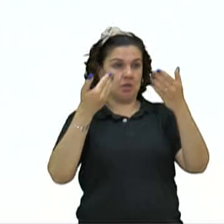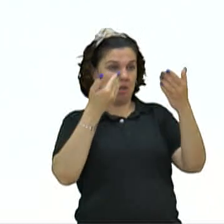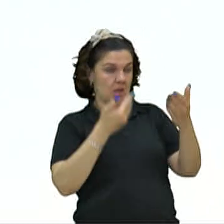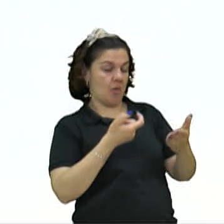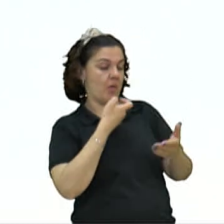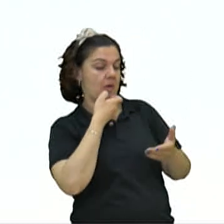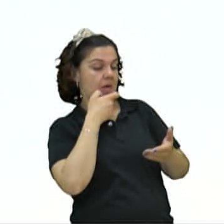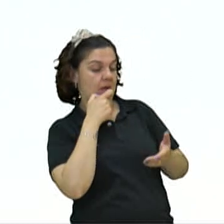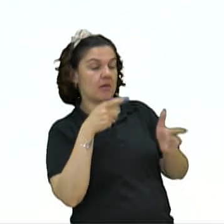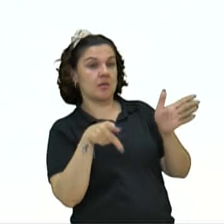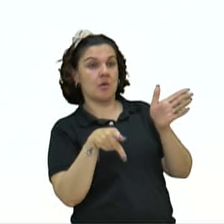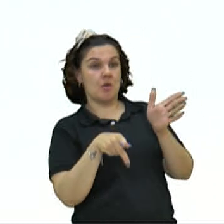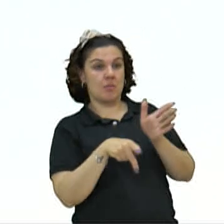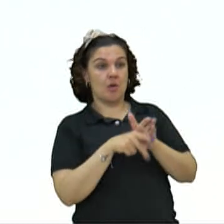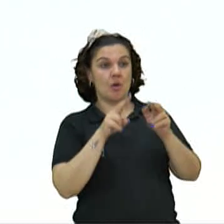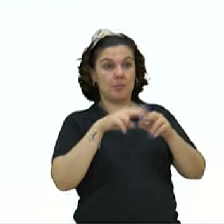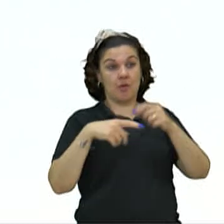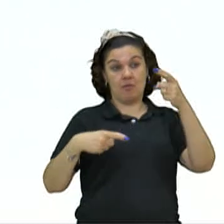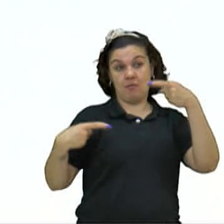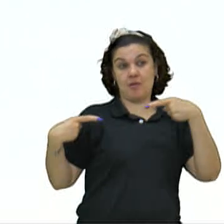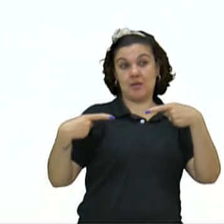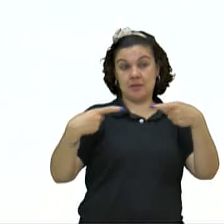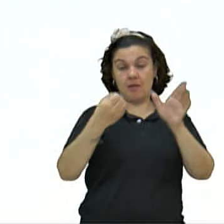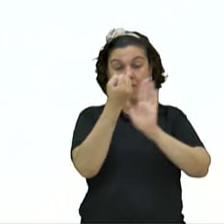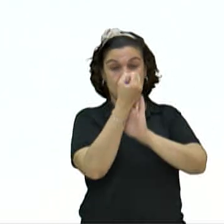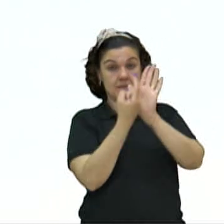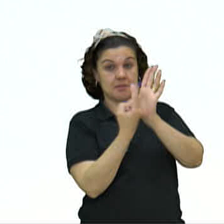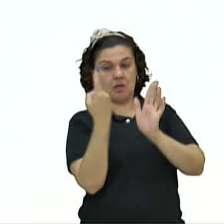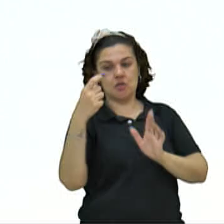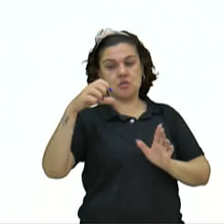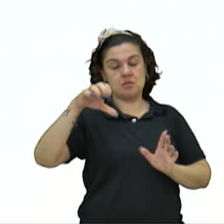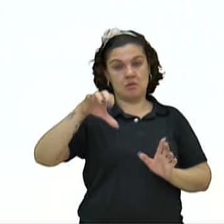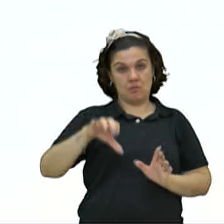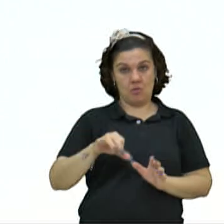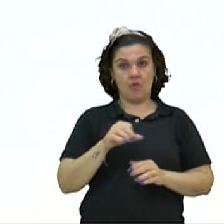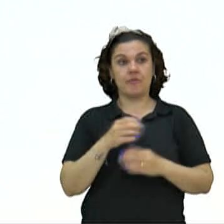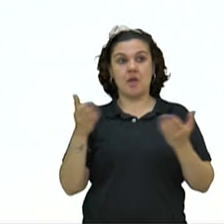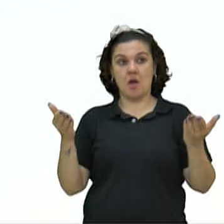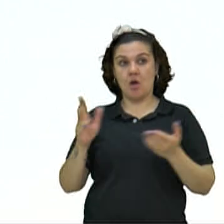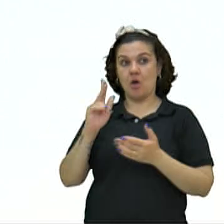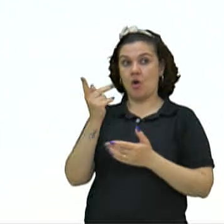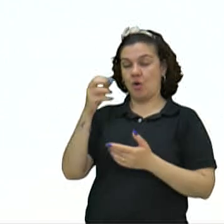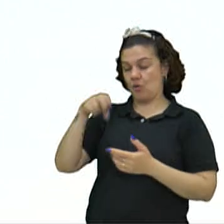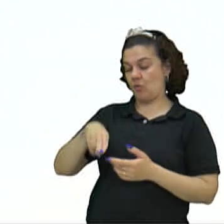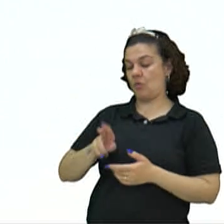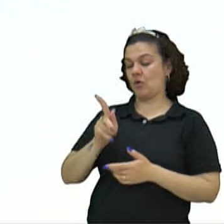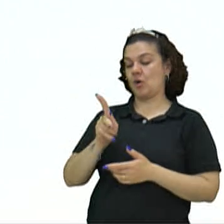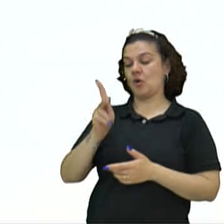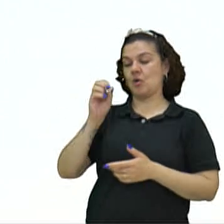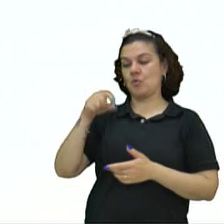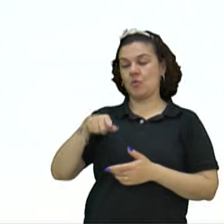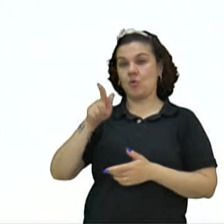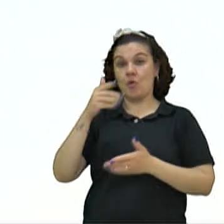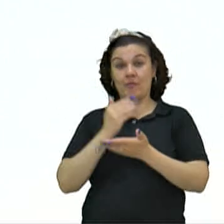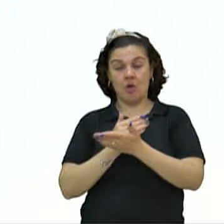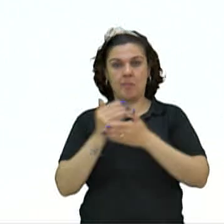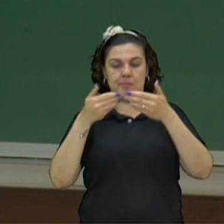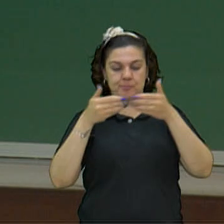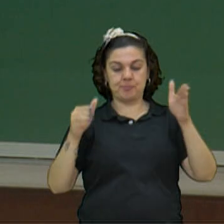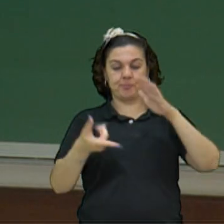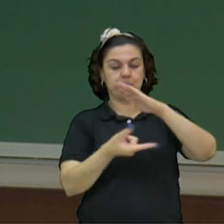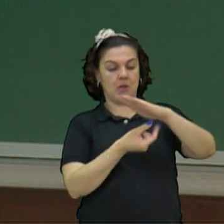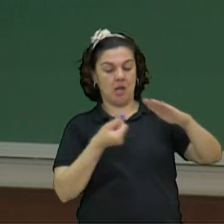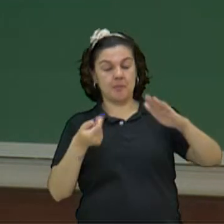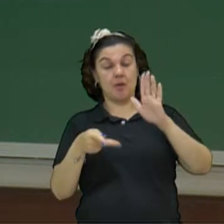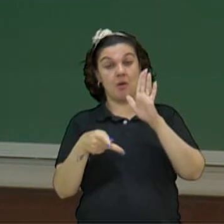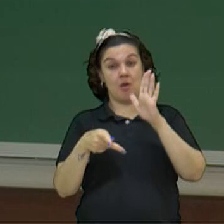Inglaterra em decorrência da Guerra do Ópio, lá no século XIX, e Hong Kong deverá se transformar numa porta de entrada capitalista para a China.